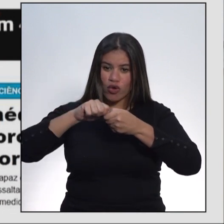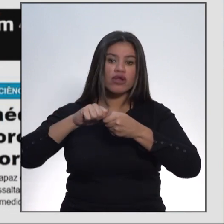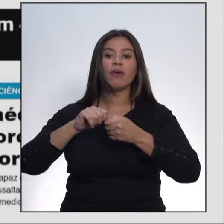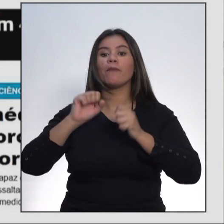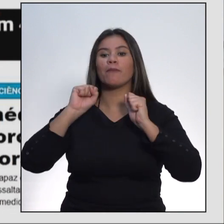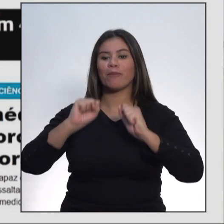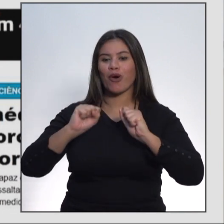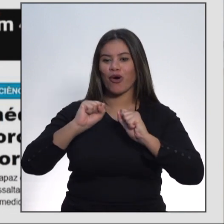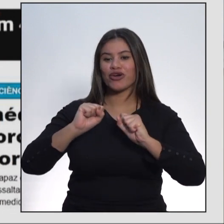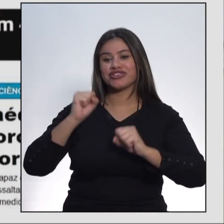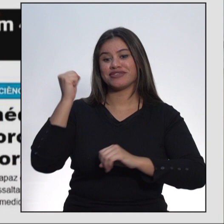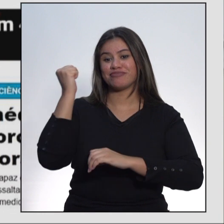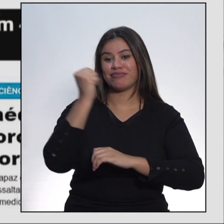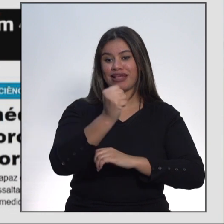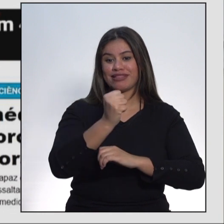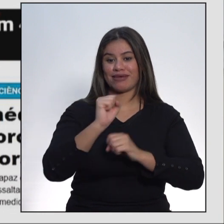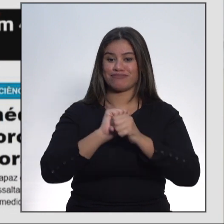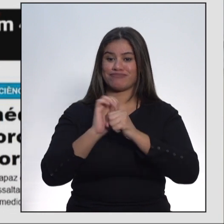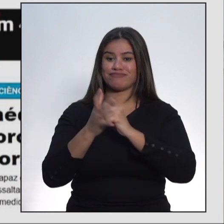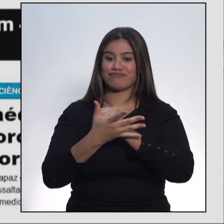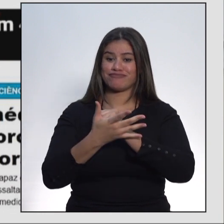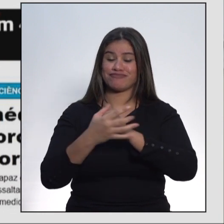horas, diz estudo.